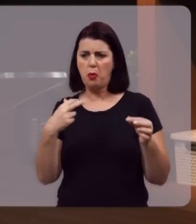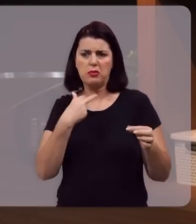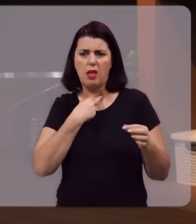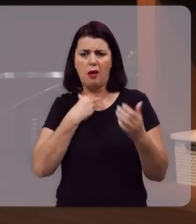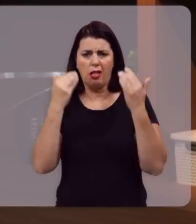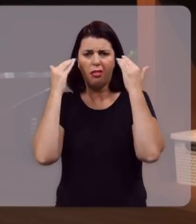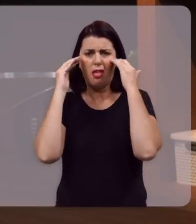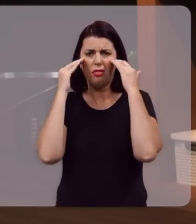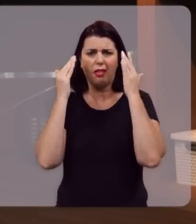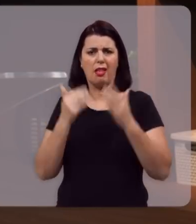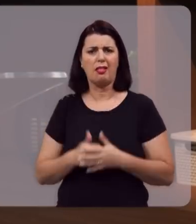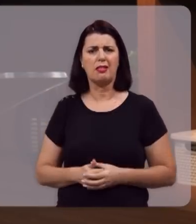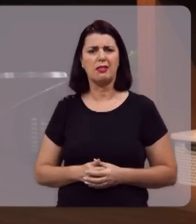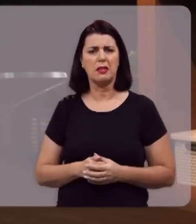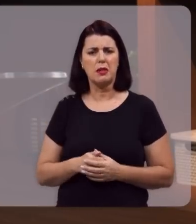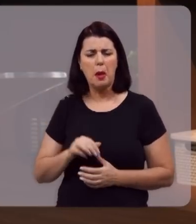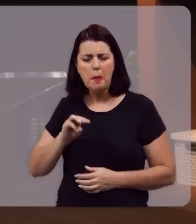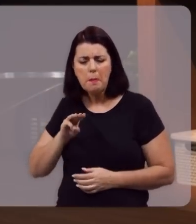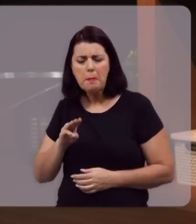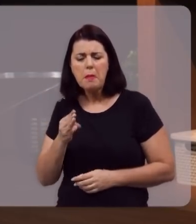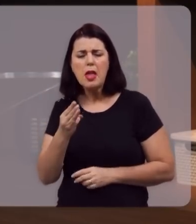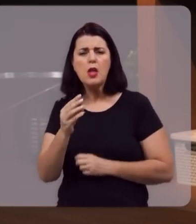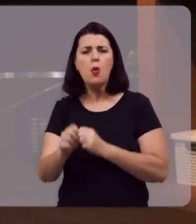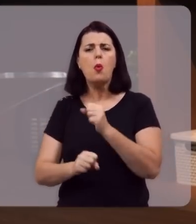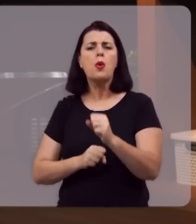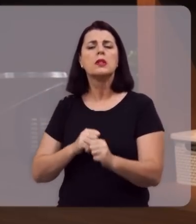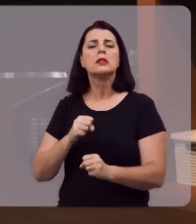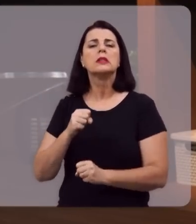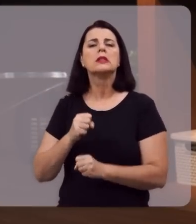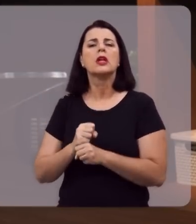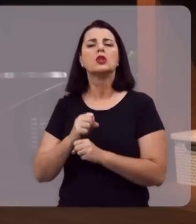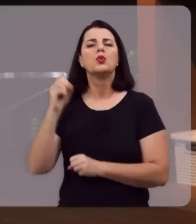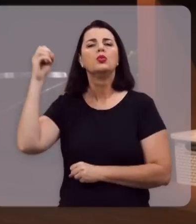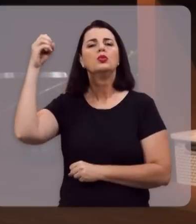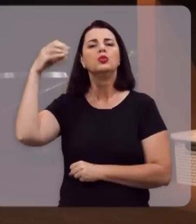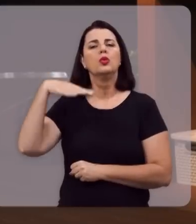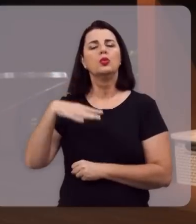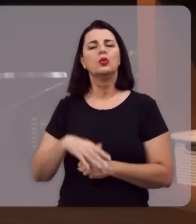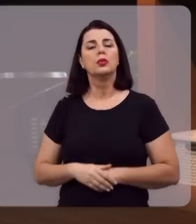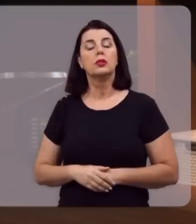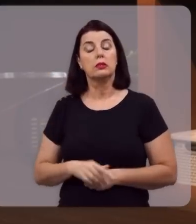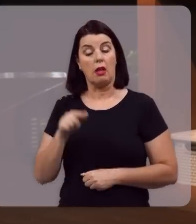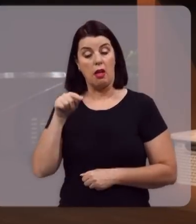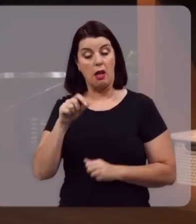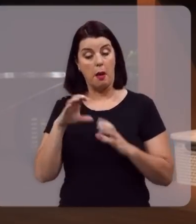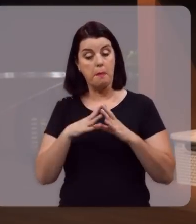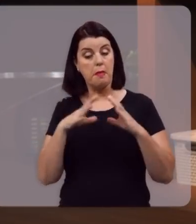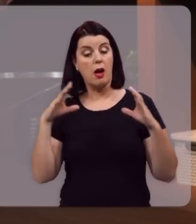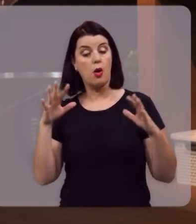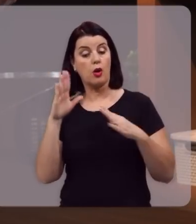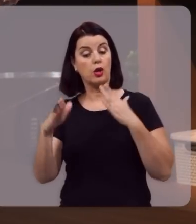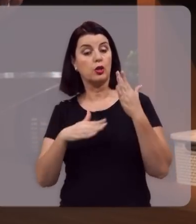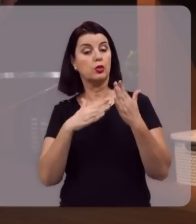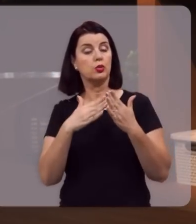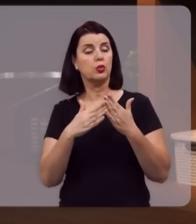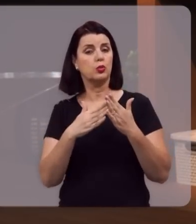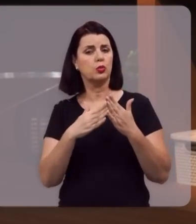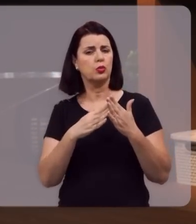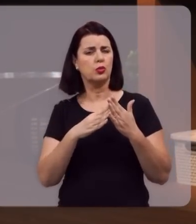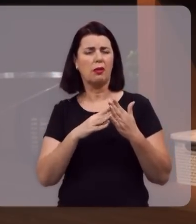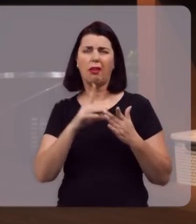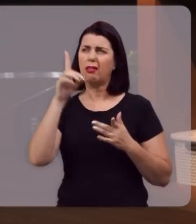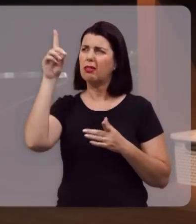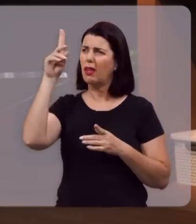quase incompreensível, de bilhões de anos-luz, e se este é maior do que tudo quanto ele